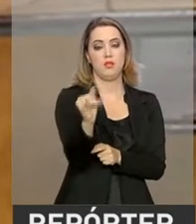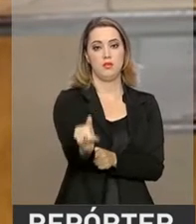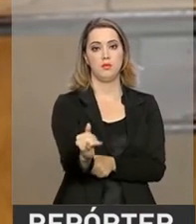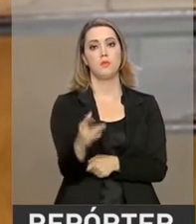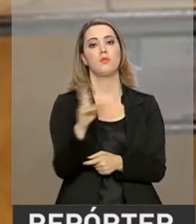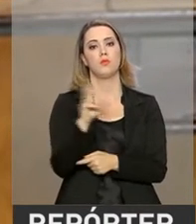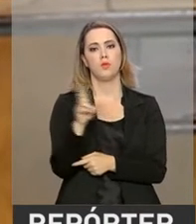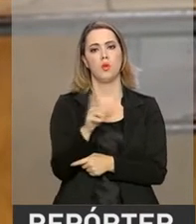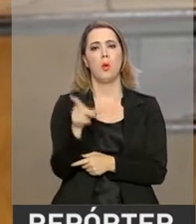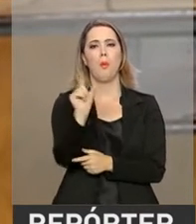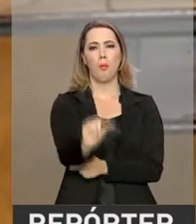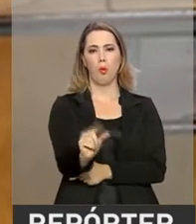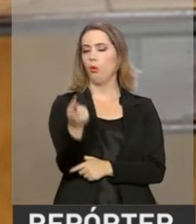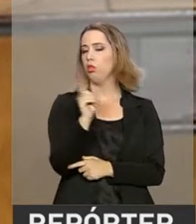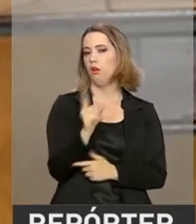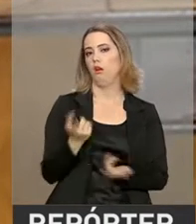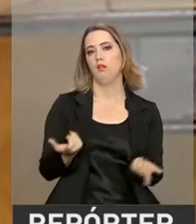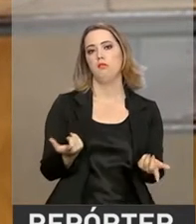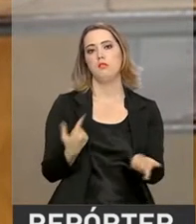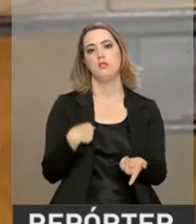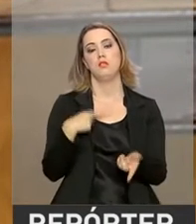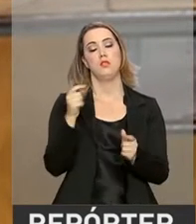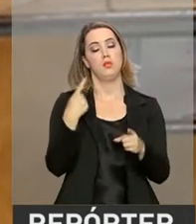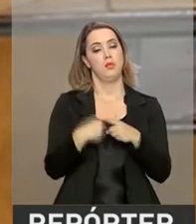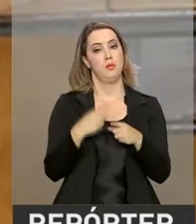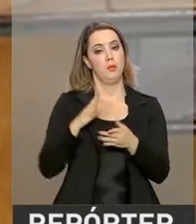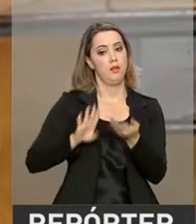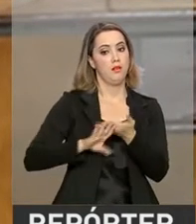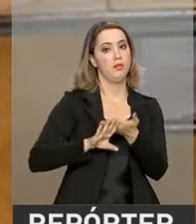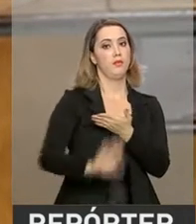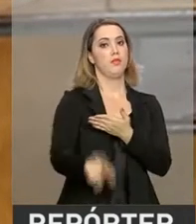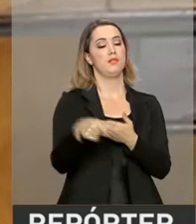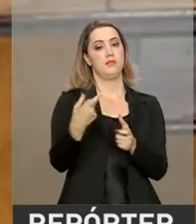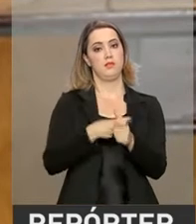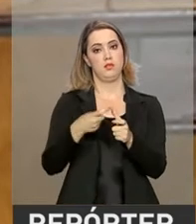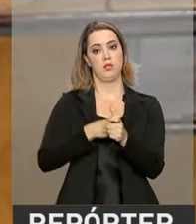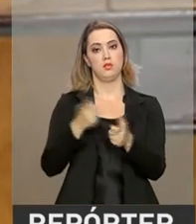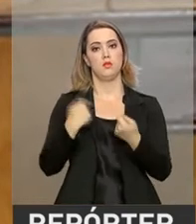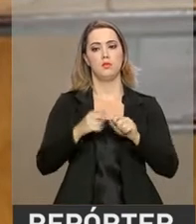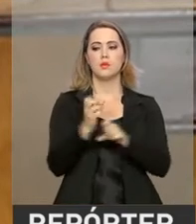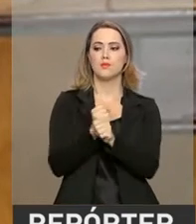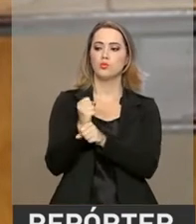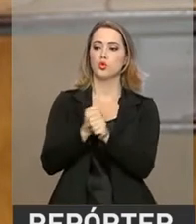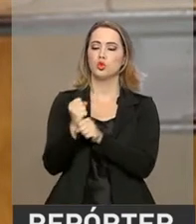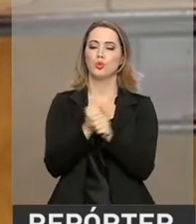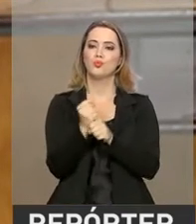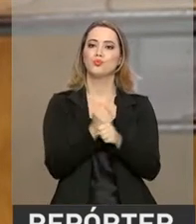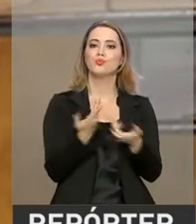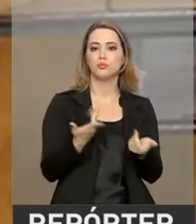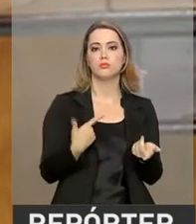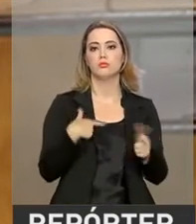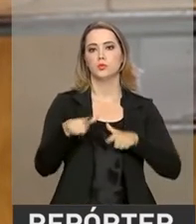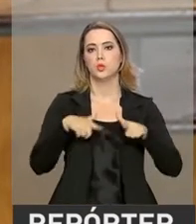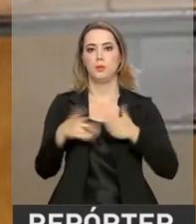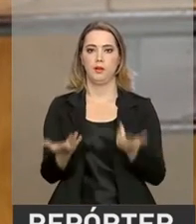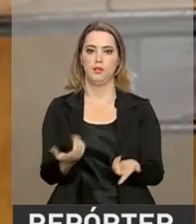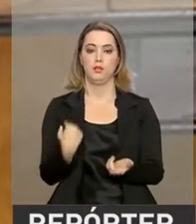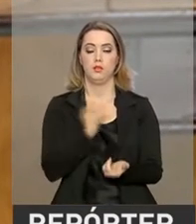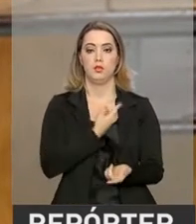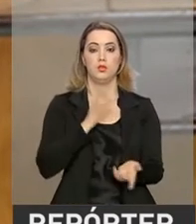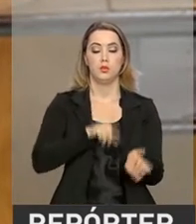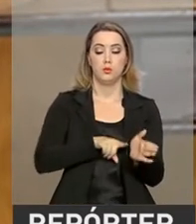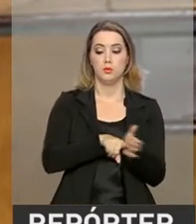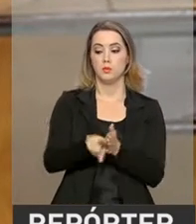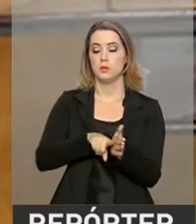reais não é pouca coisa lá e para eliminar esse défice você precisa de alguns anos aliás eu tenho pesquisas feitas